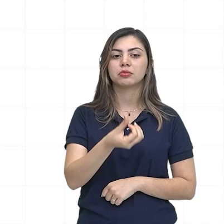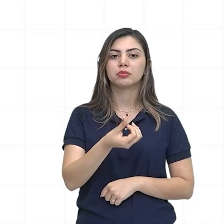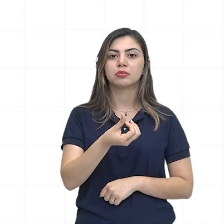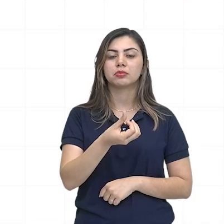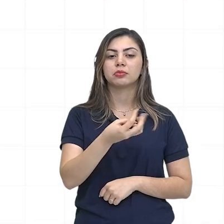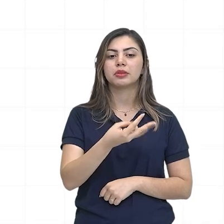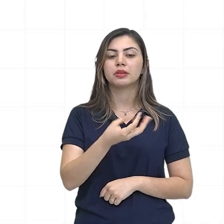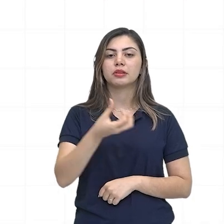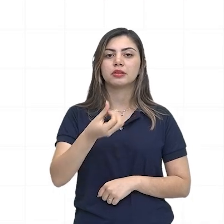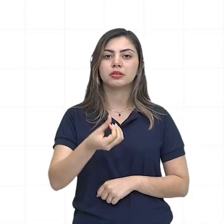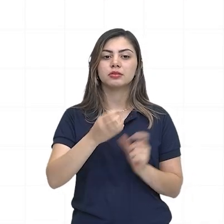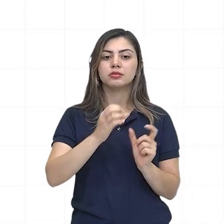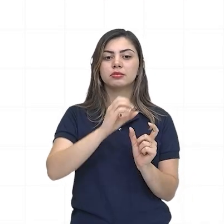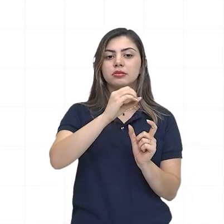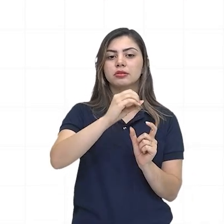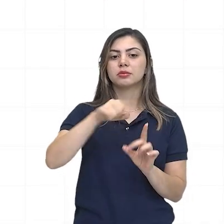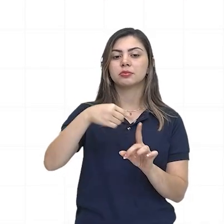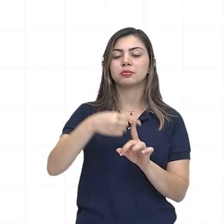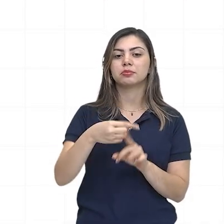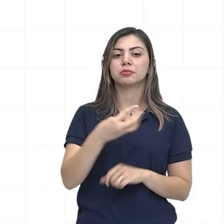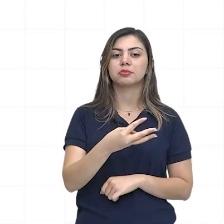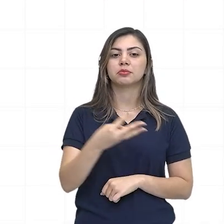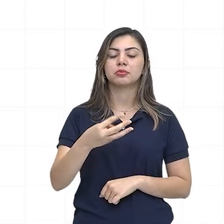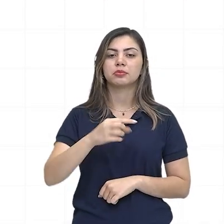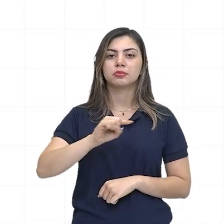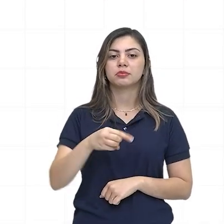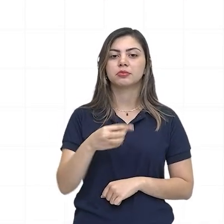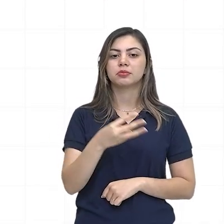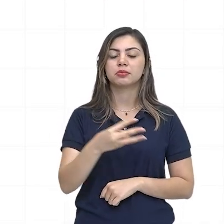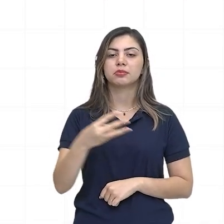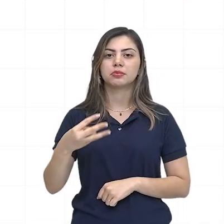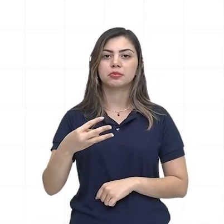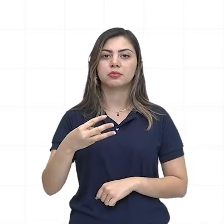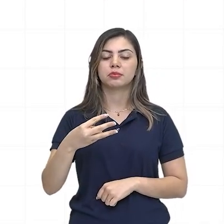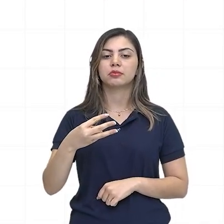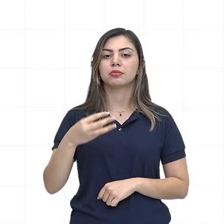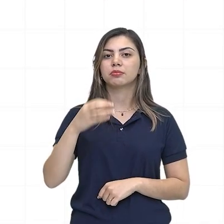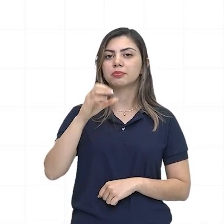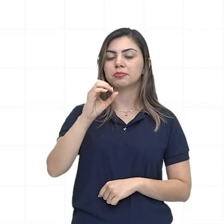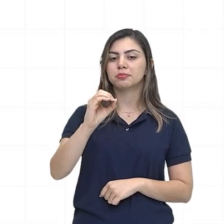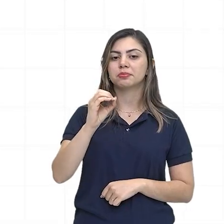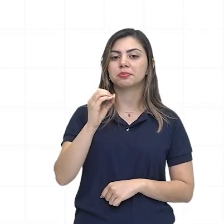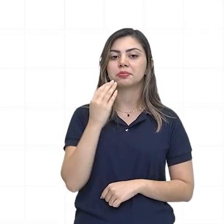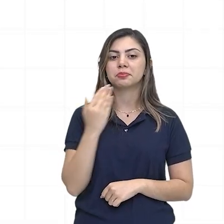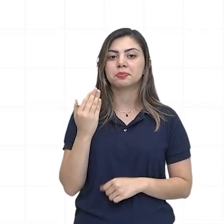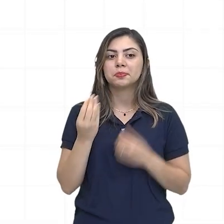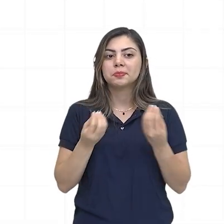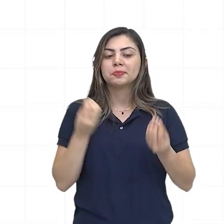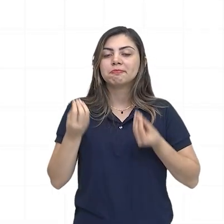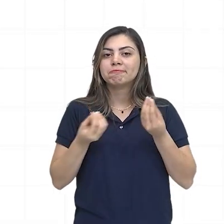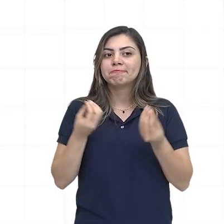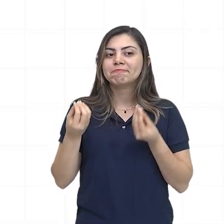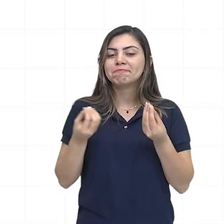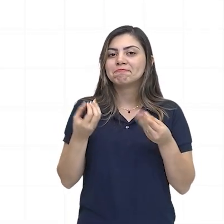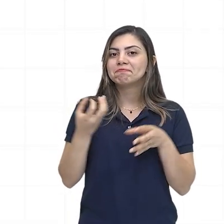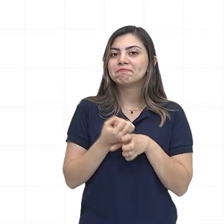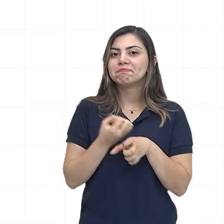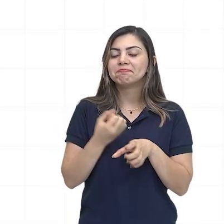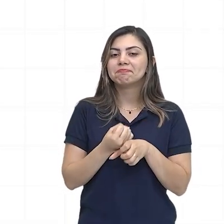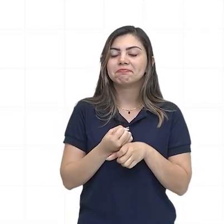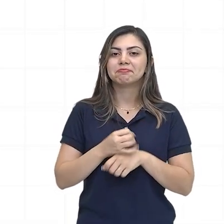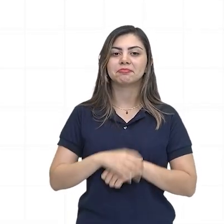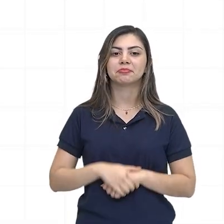587,36 elevado a zero mais 33,33 elevado a zero. E agora, como é que a gente vai resolver